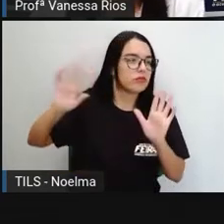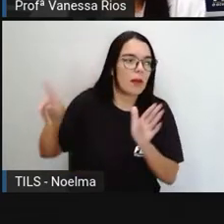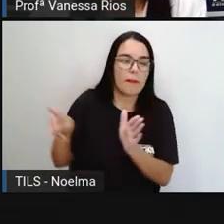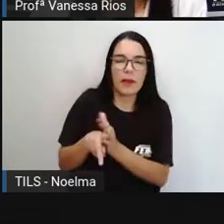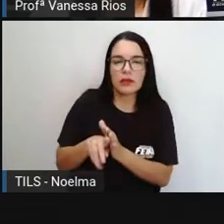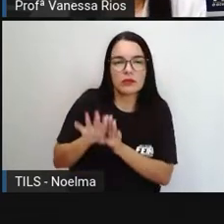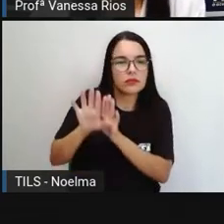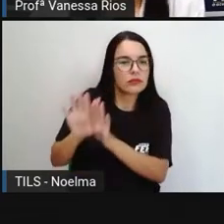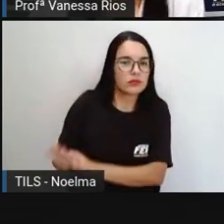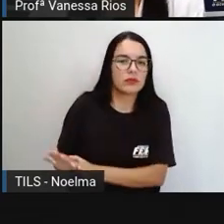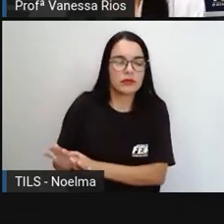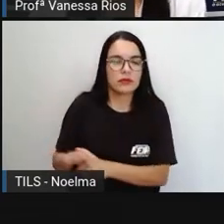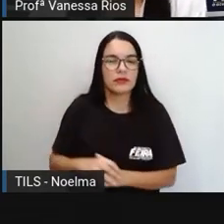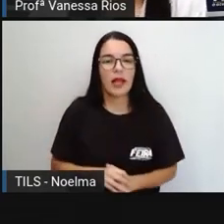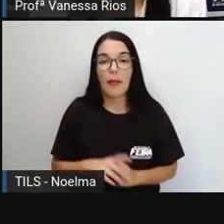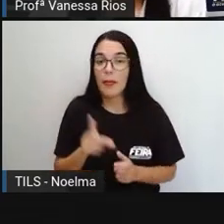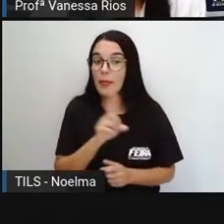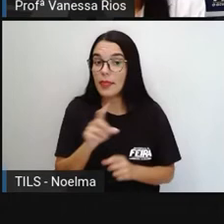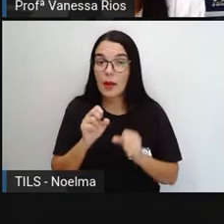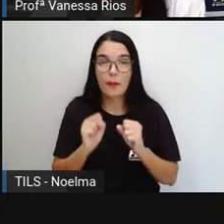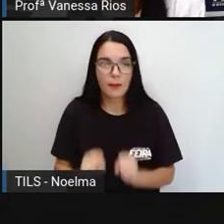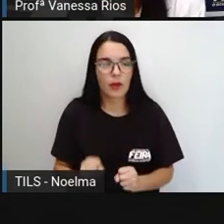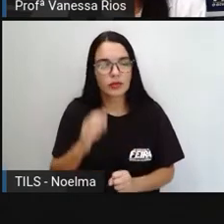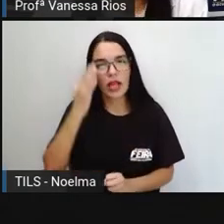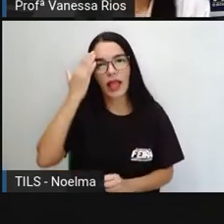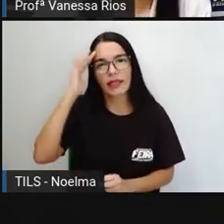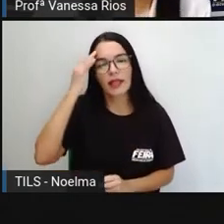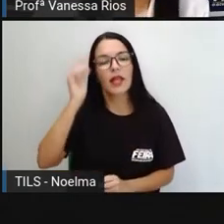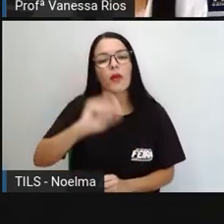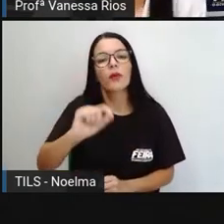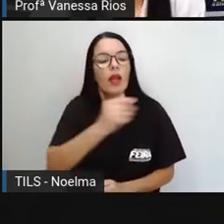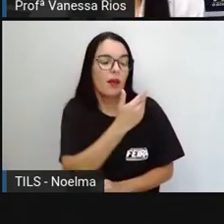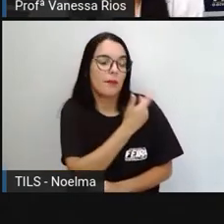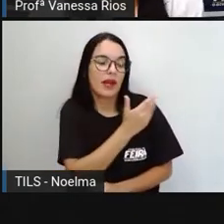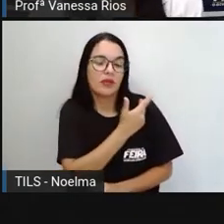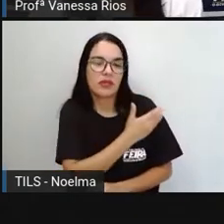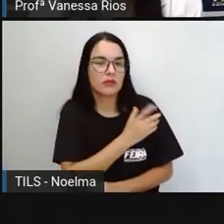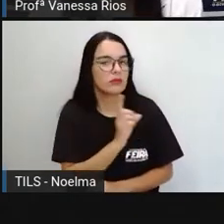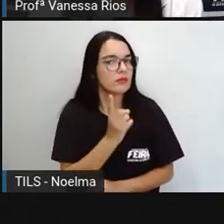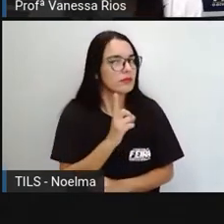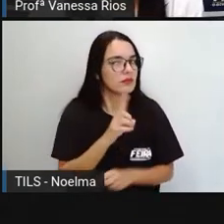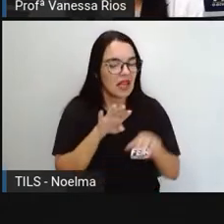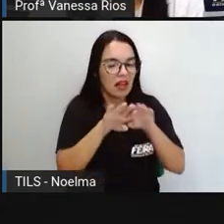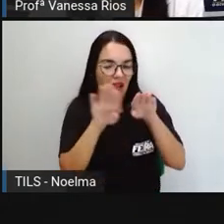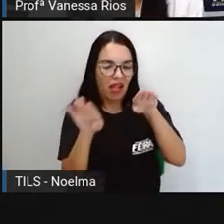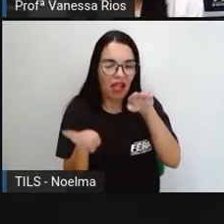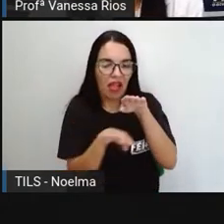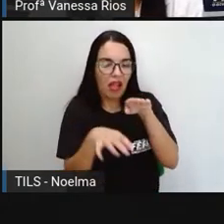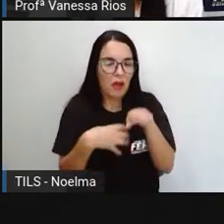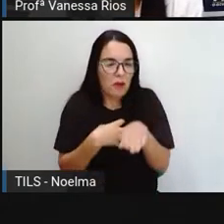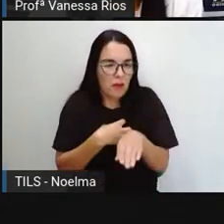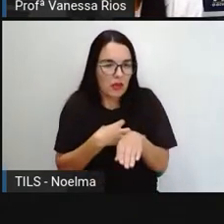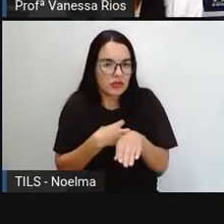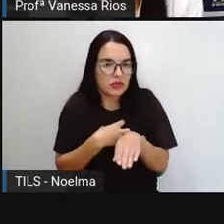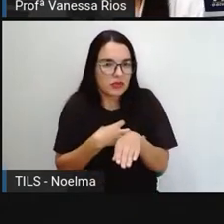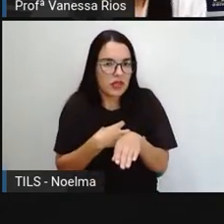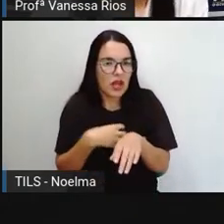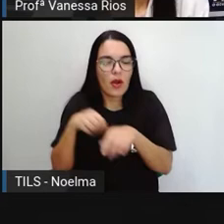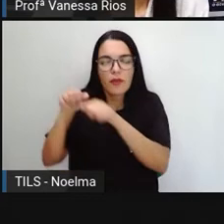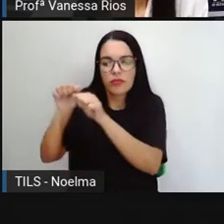sociais até hoje, e que não deve ser entendido como um modo de vida inferior ao modo de vida